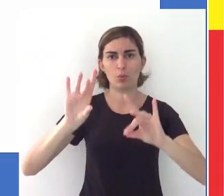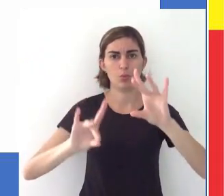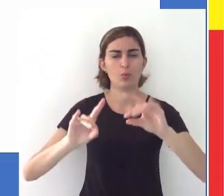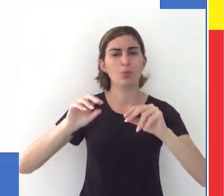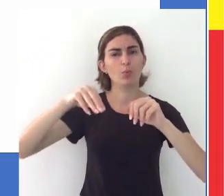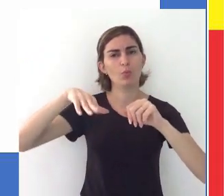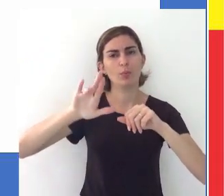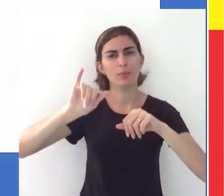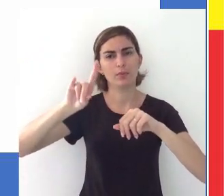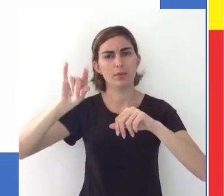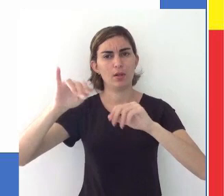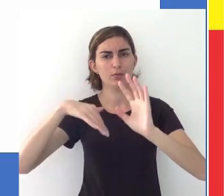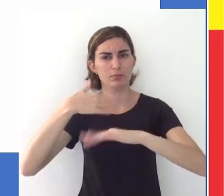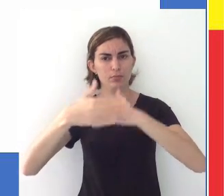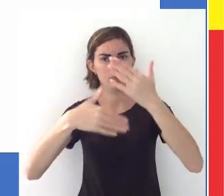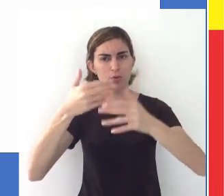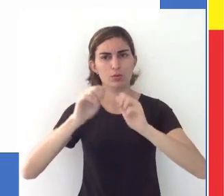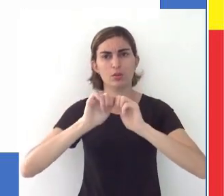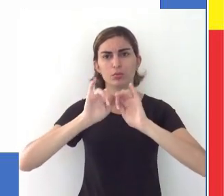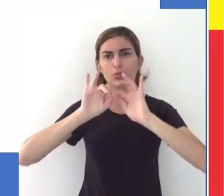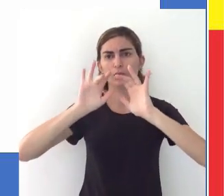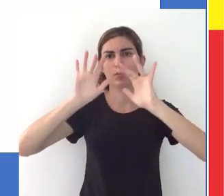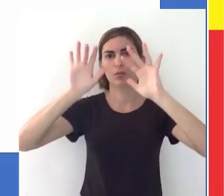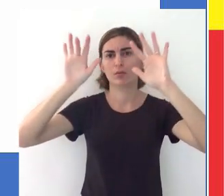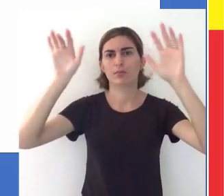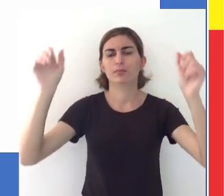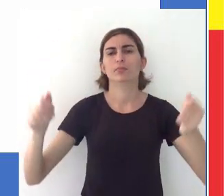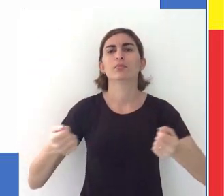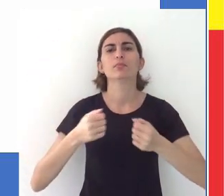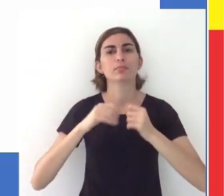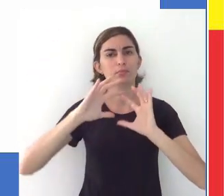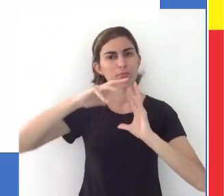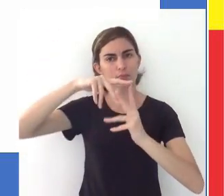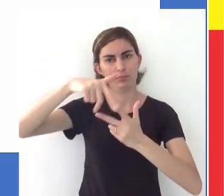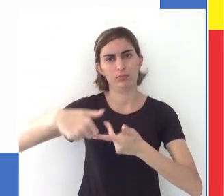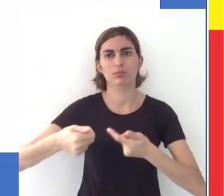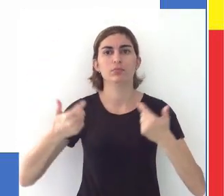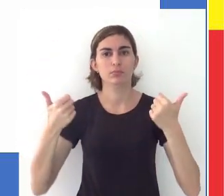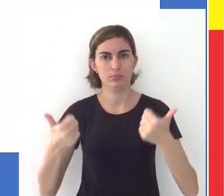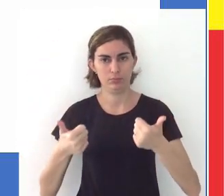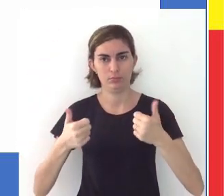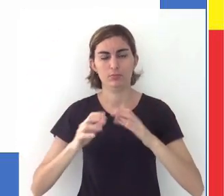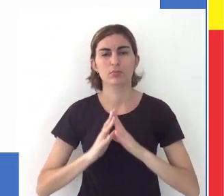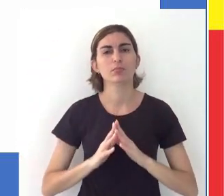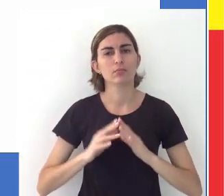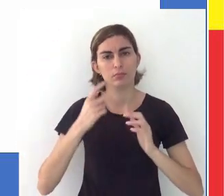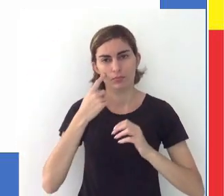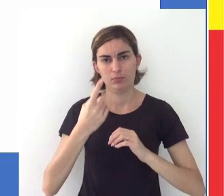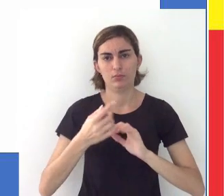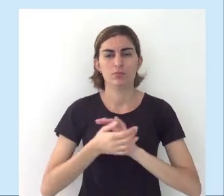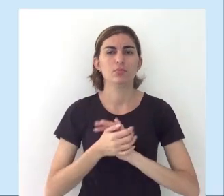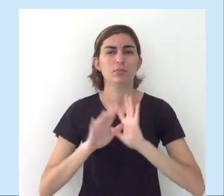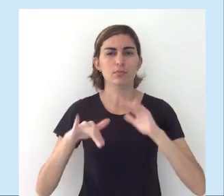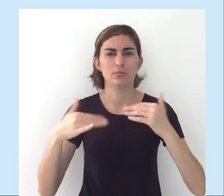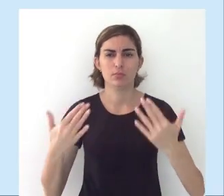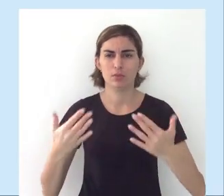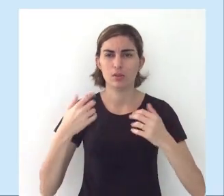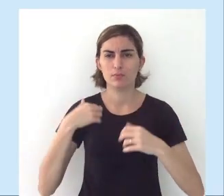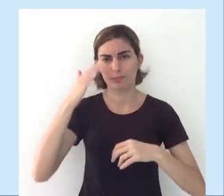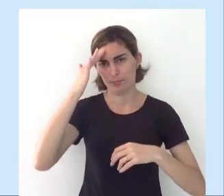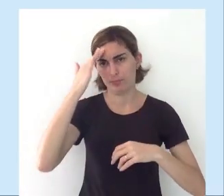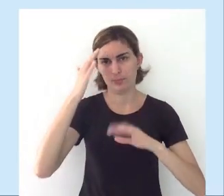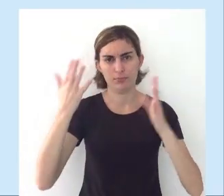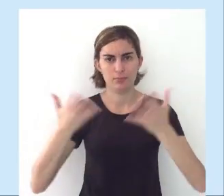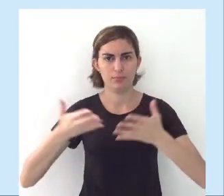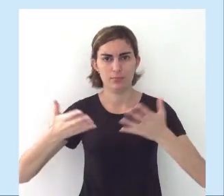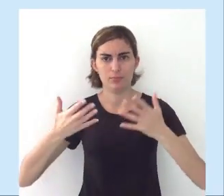umidade. E eles fazem parte do processo de formação de umidade no nosso planeta. Ok, gente? Vamos lá. Então, gente,